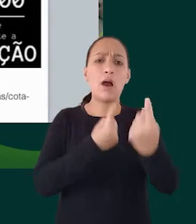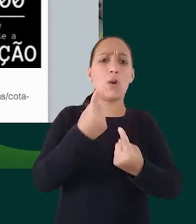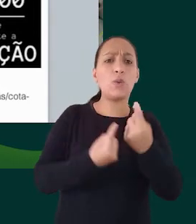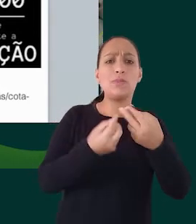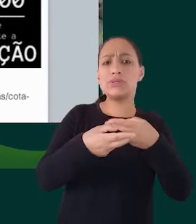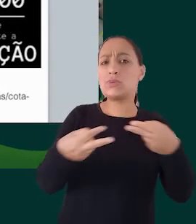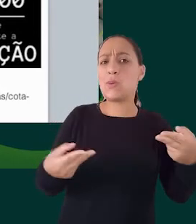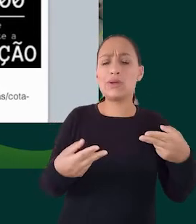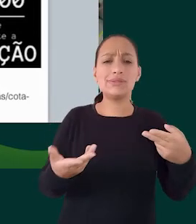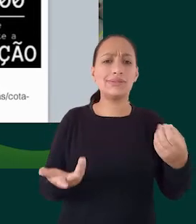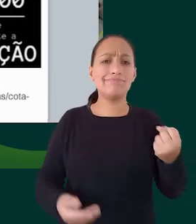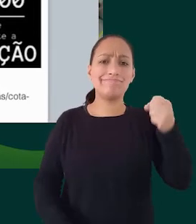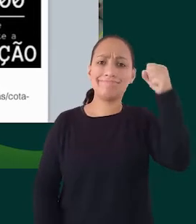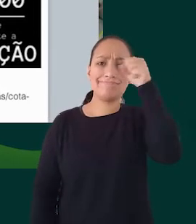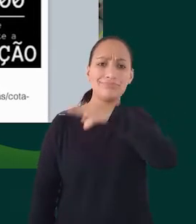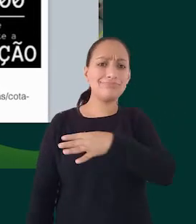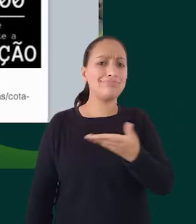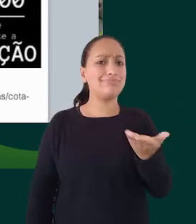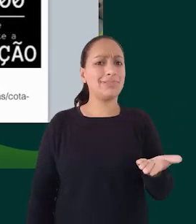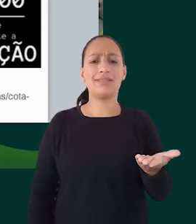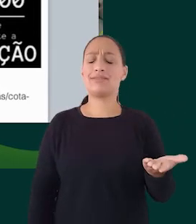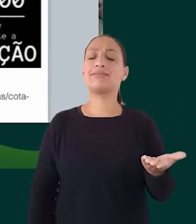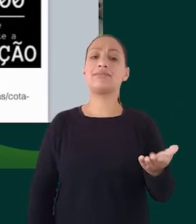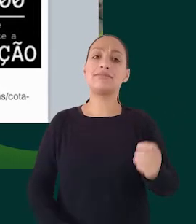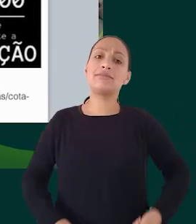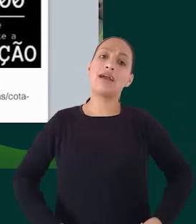coisas absurdas nesses gastos, ou seja,